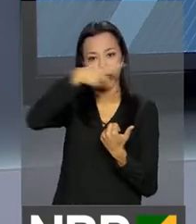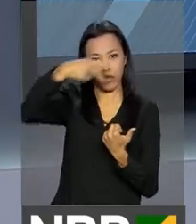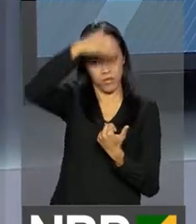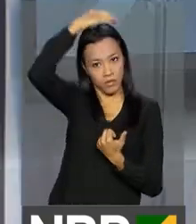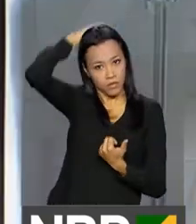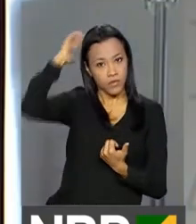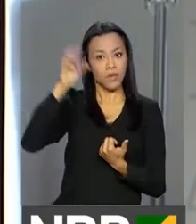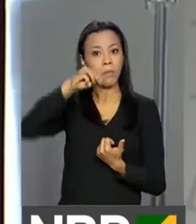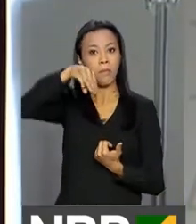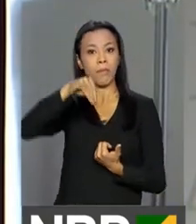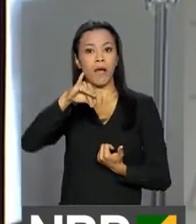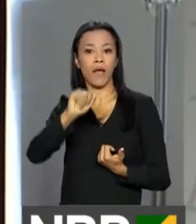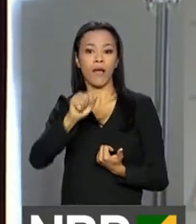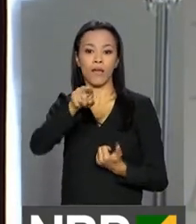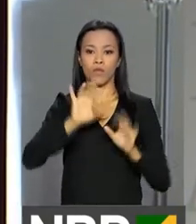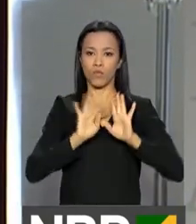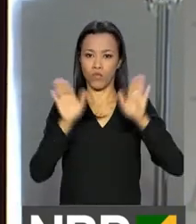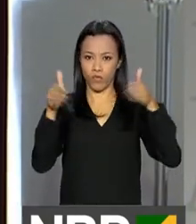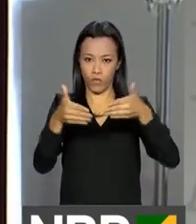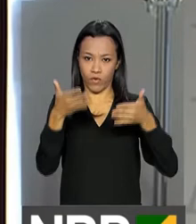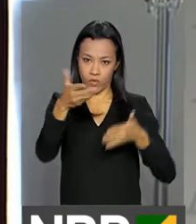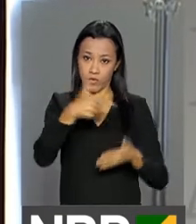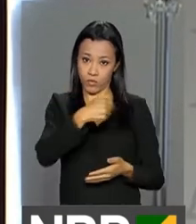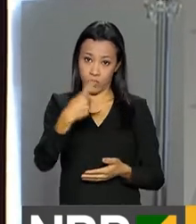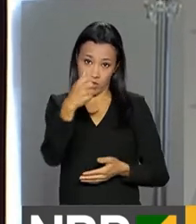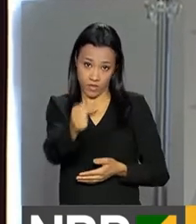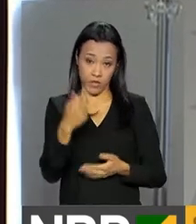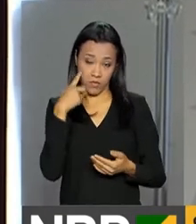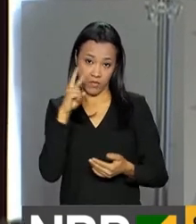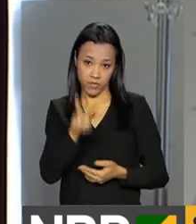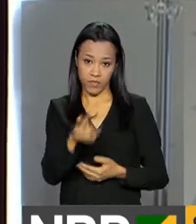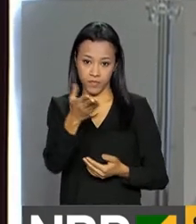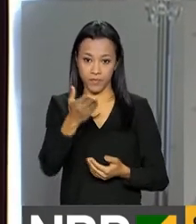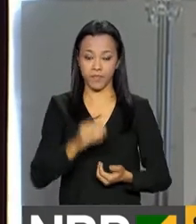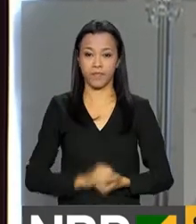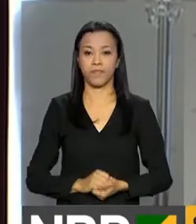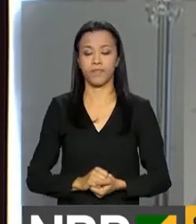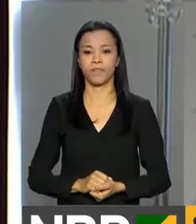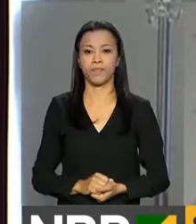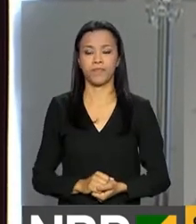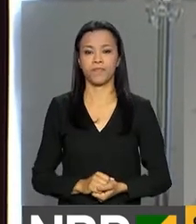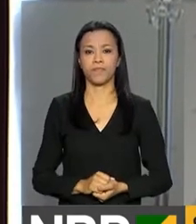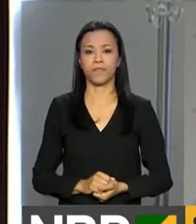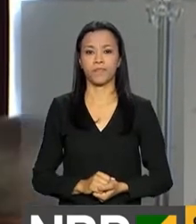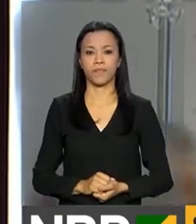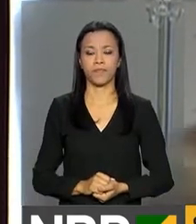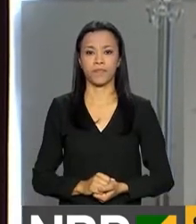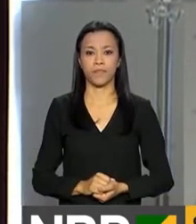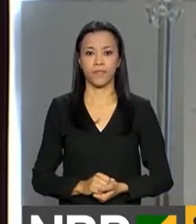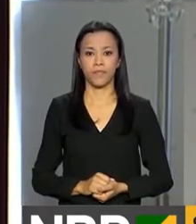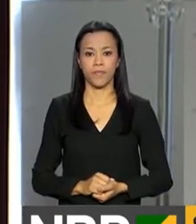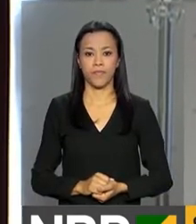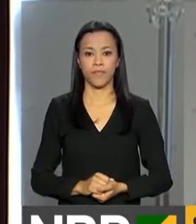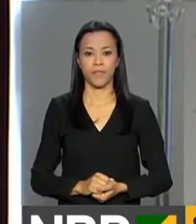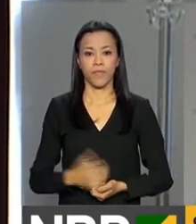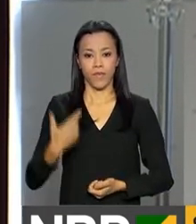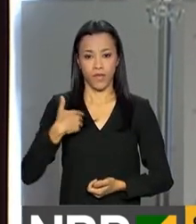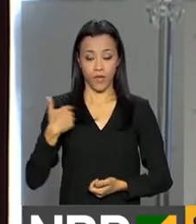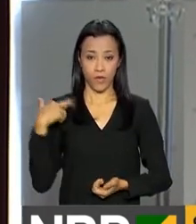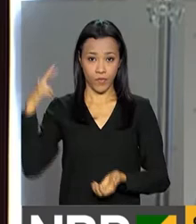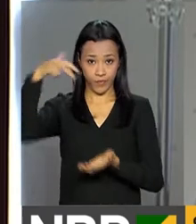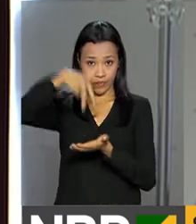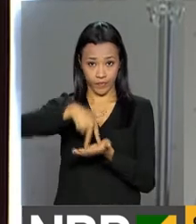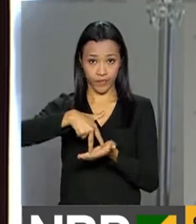evento Exame Fórum 2017. Vamos acompanhar. Estou aqui hoje falando para cada um de